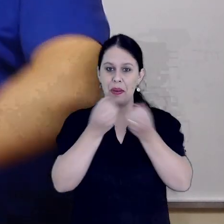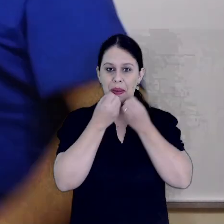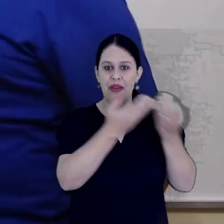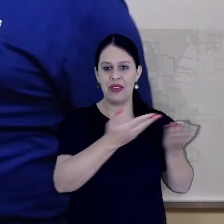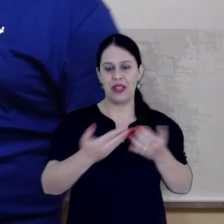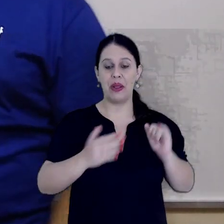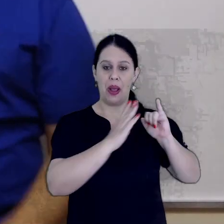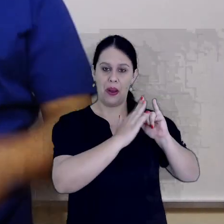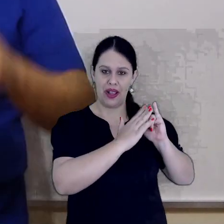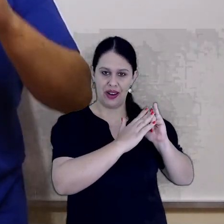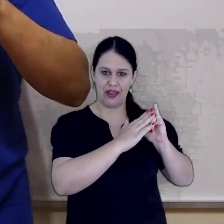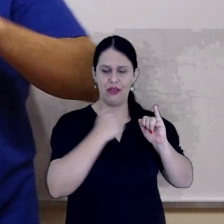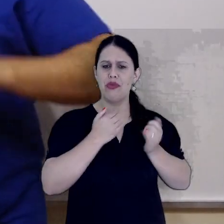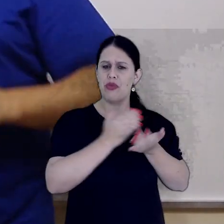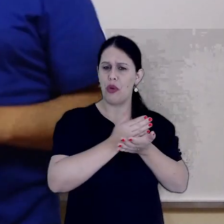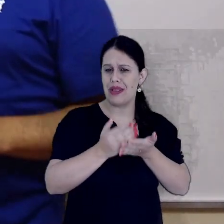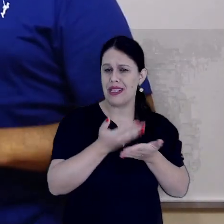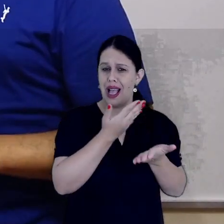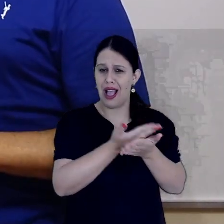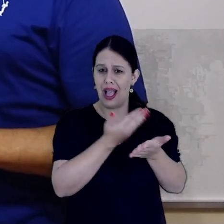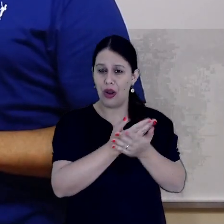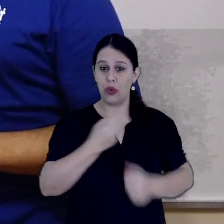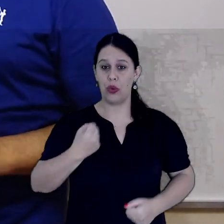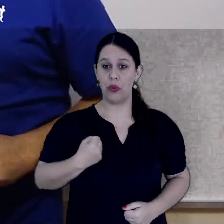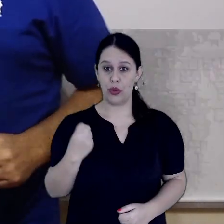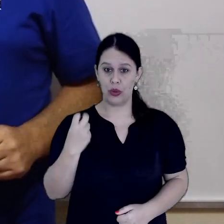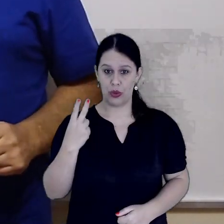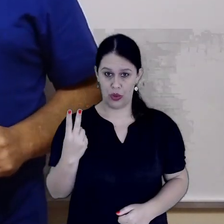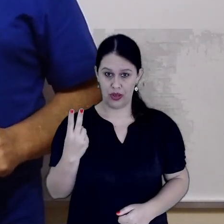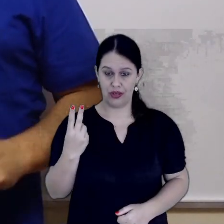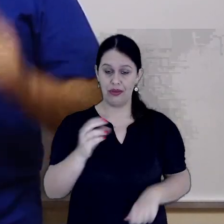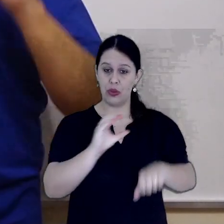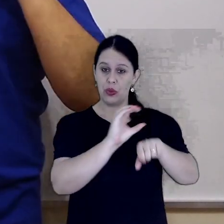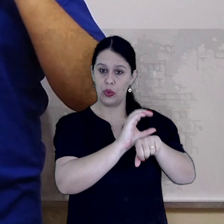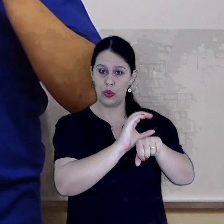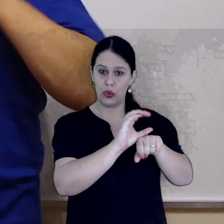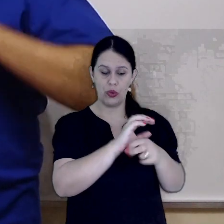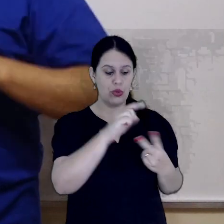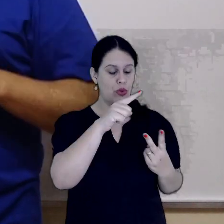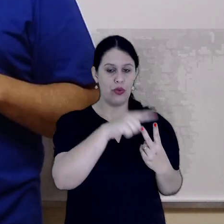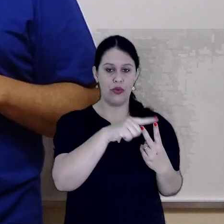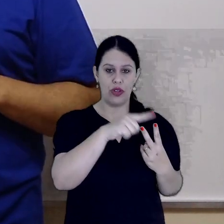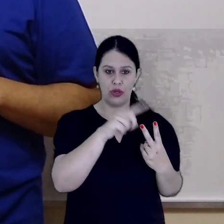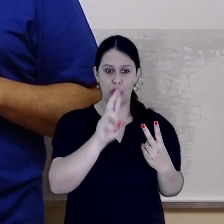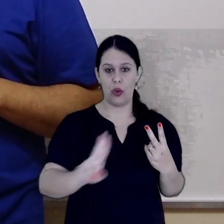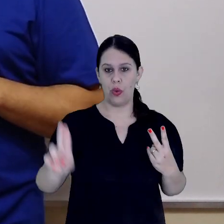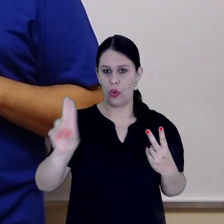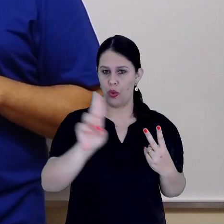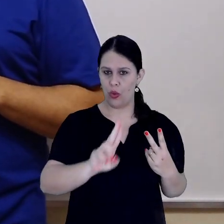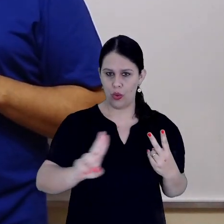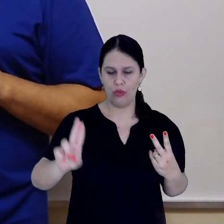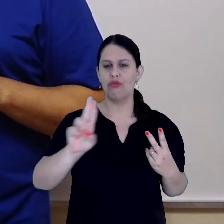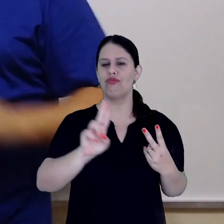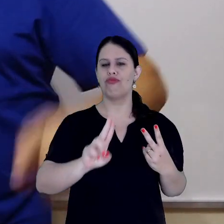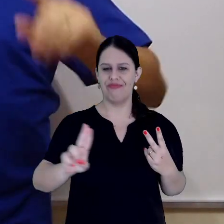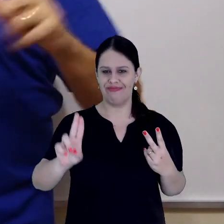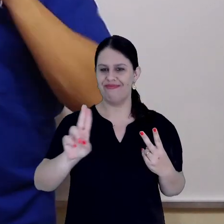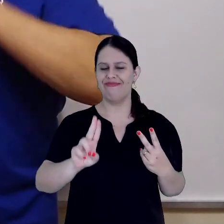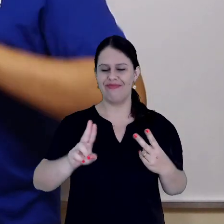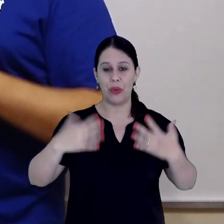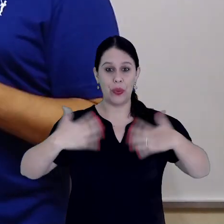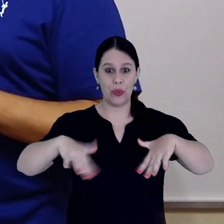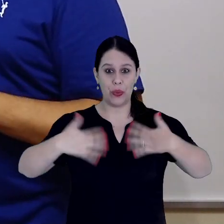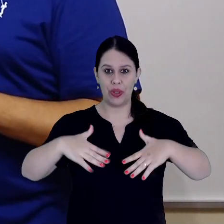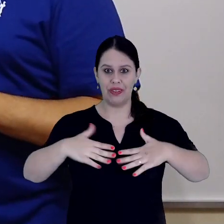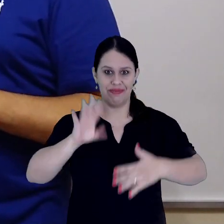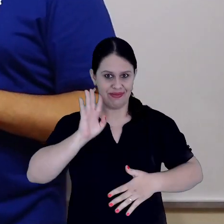pessoal, bem-vindo ao canal e vamos começar a nossa aula de número 2 do curso Vetores, Usos e Abusos.